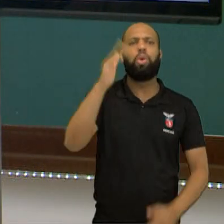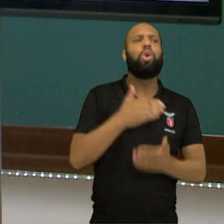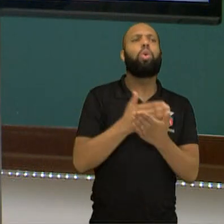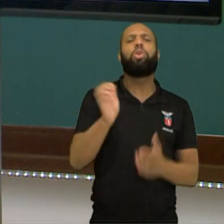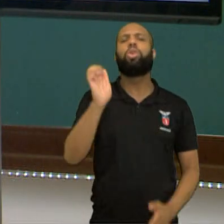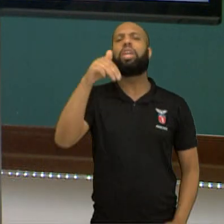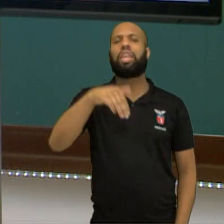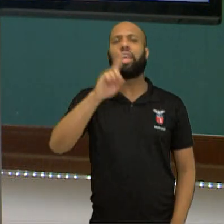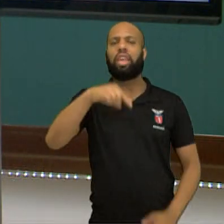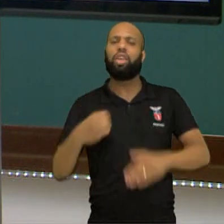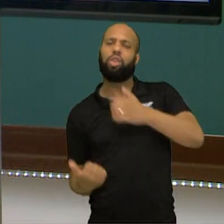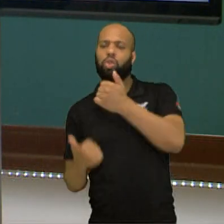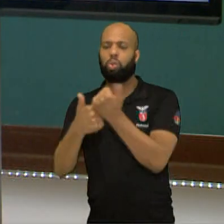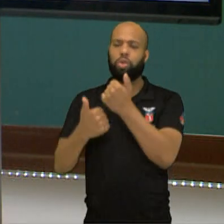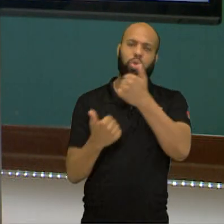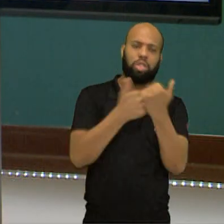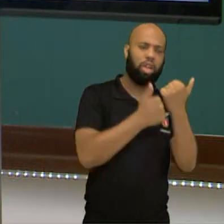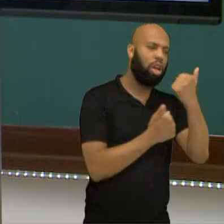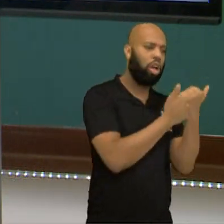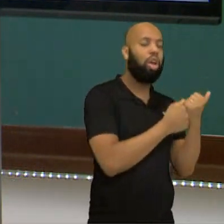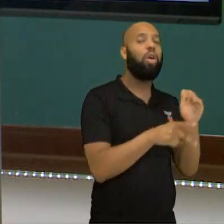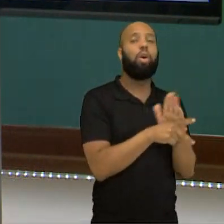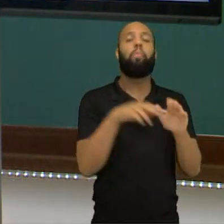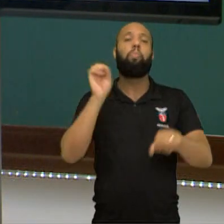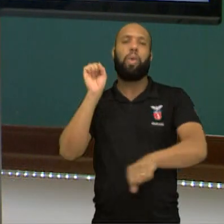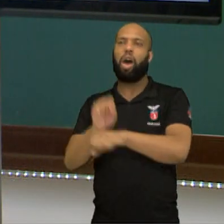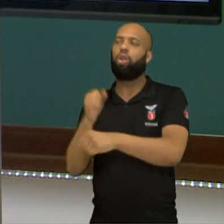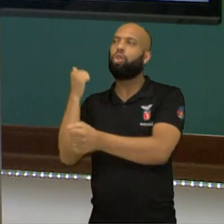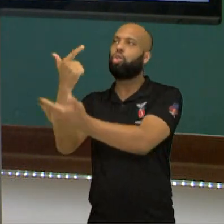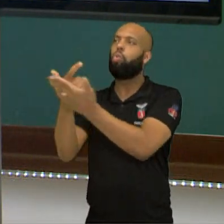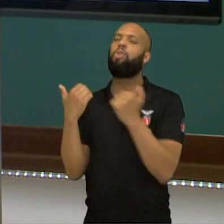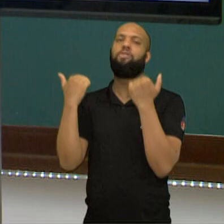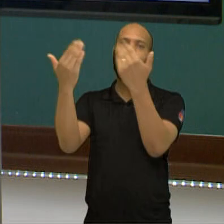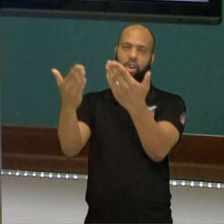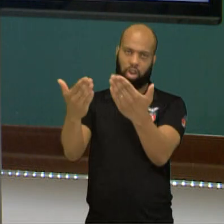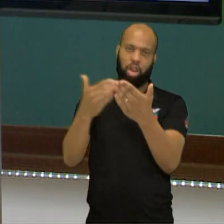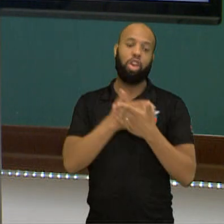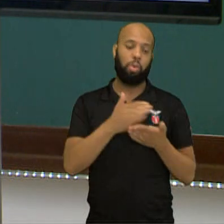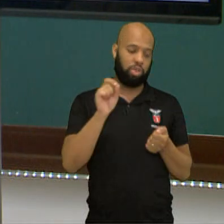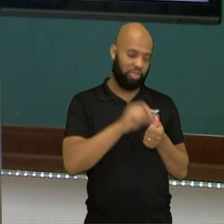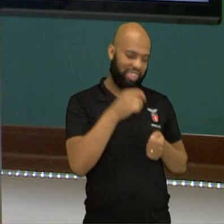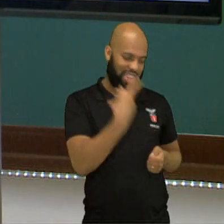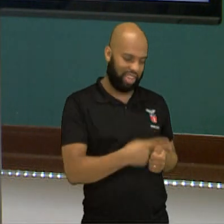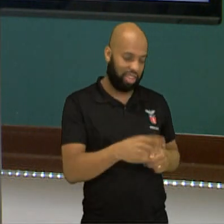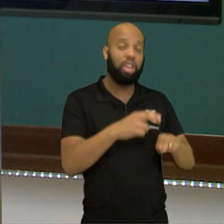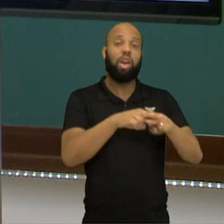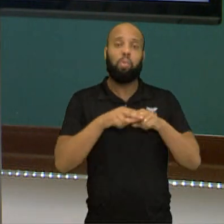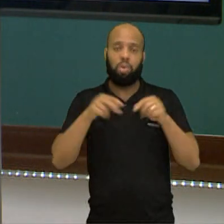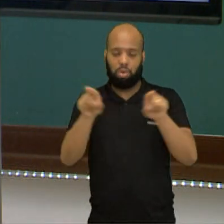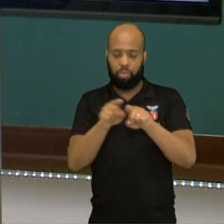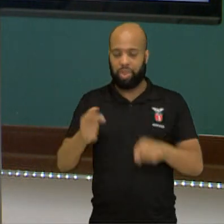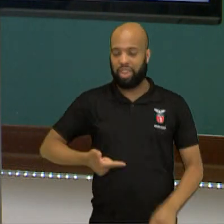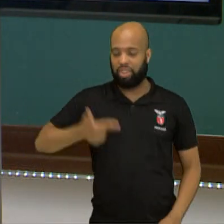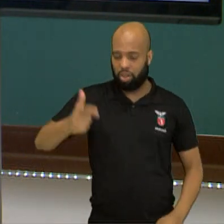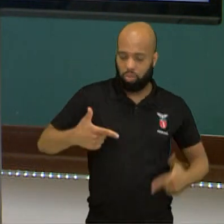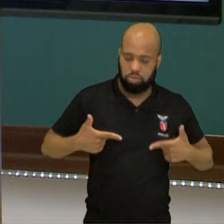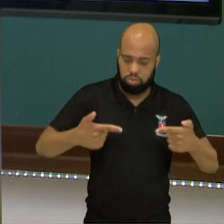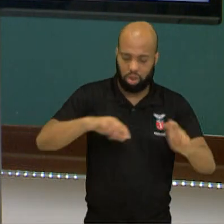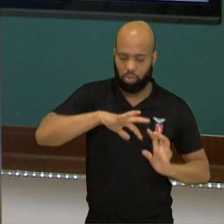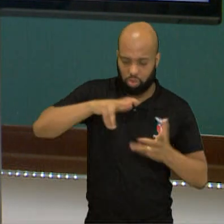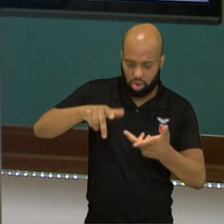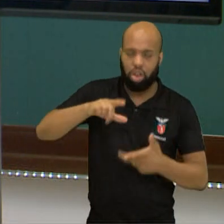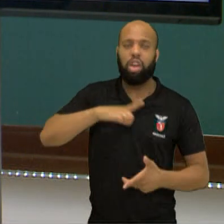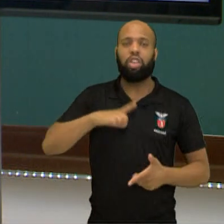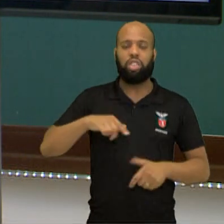por substituição de importações, muito por causa da Segunda Guerra Mundial. Os países envolvidos